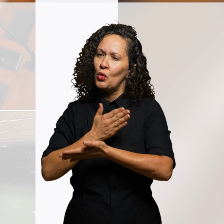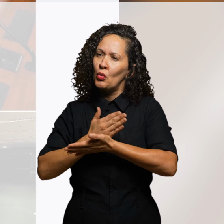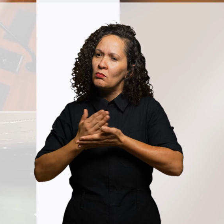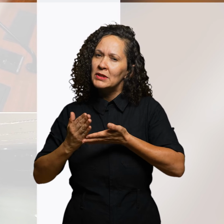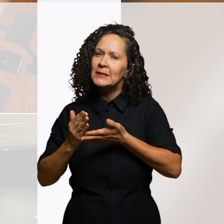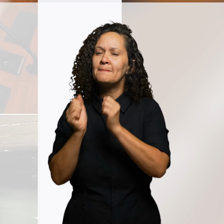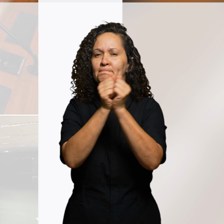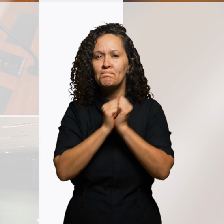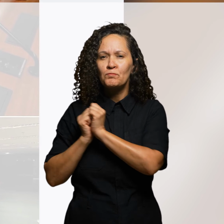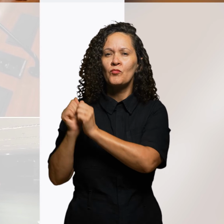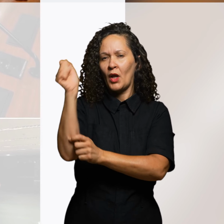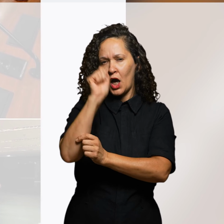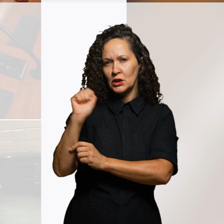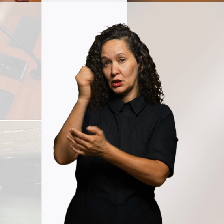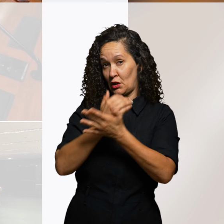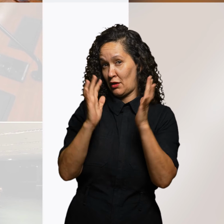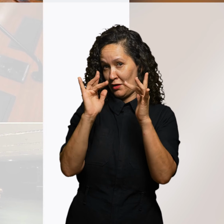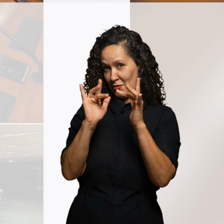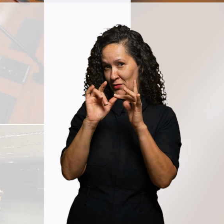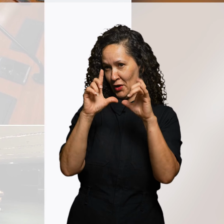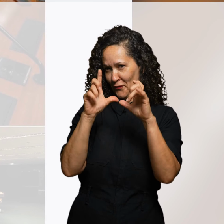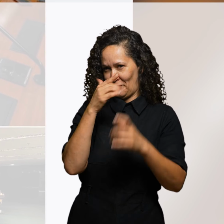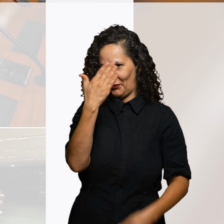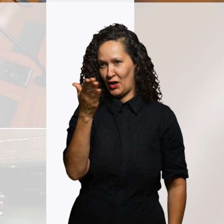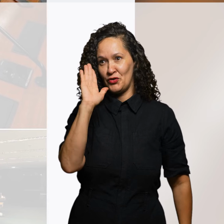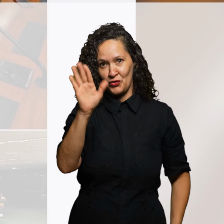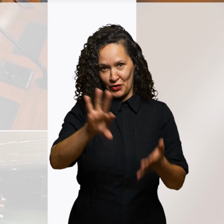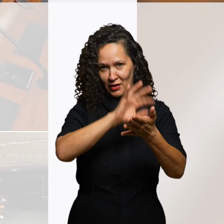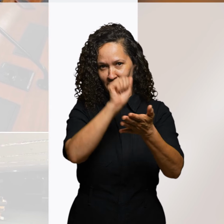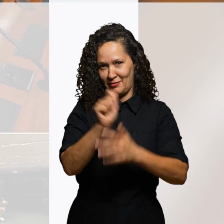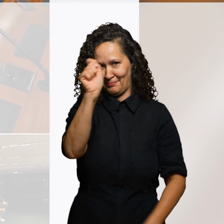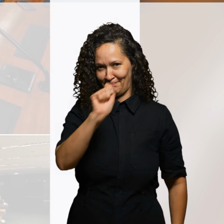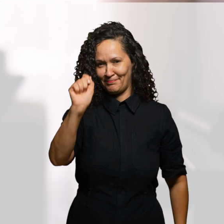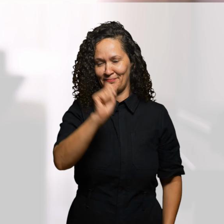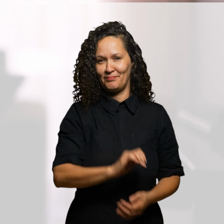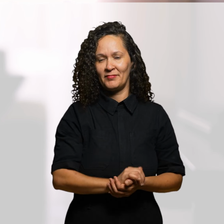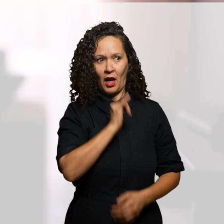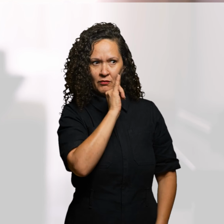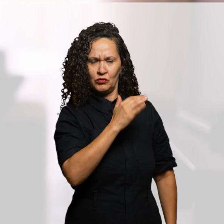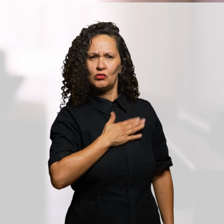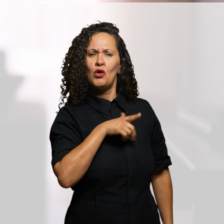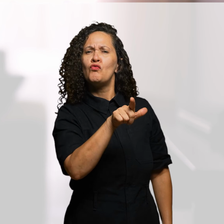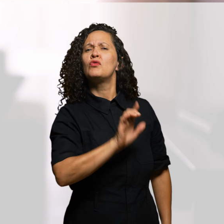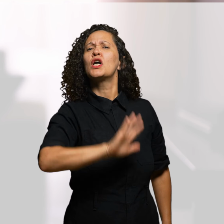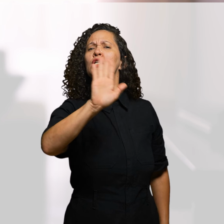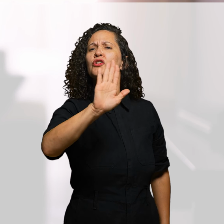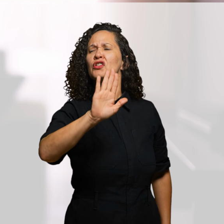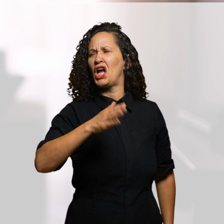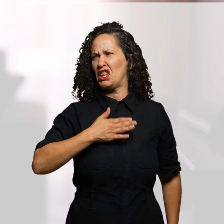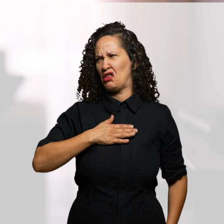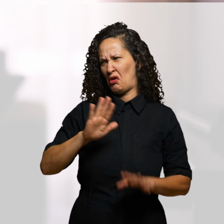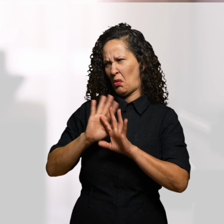o pessoal da associação, aí comecei a namorar esse rapaz que já era da associação. E aí ele falou assim, por que você não se candidata? Eu falei,